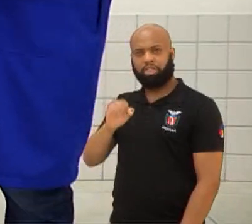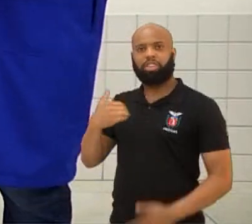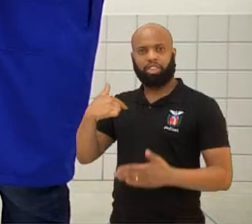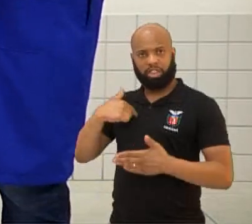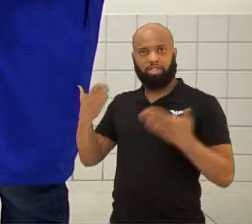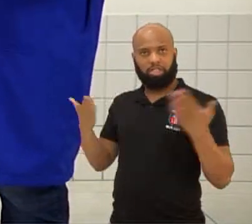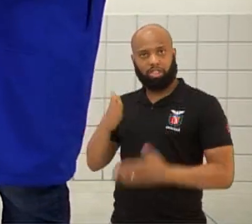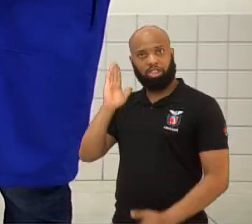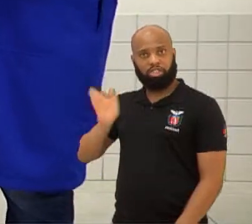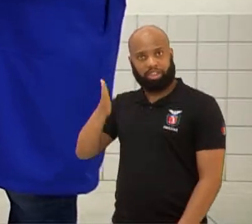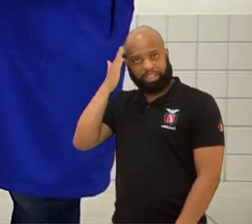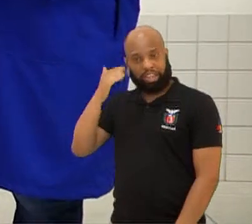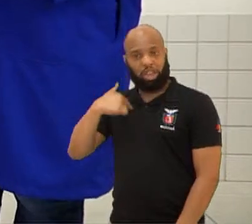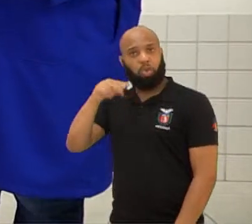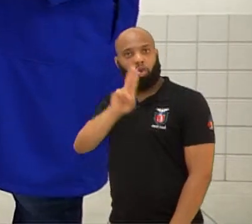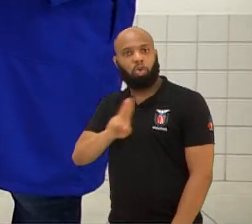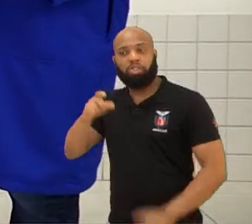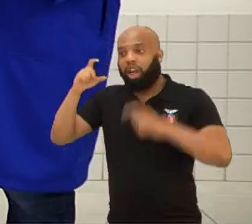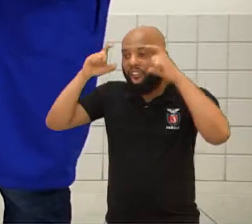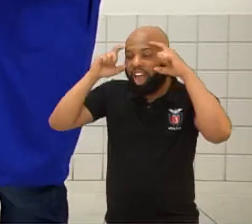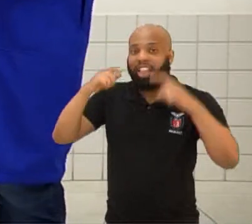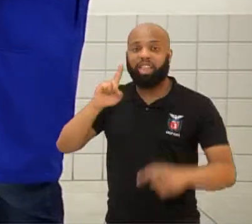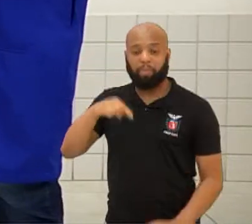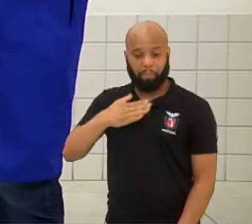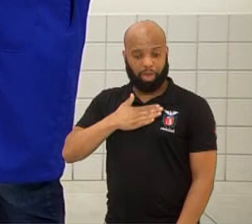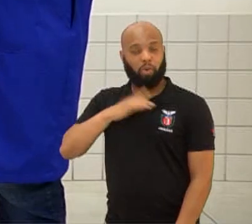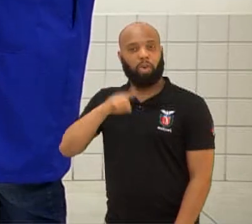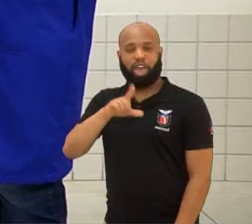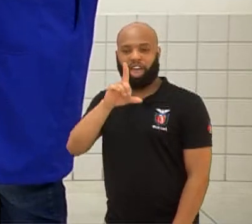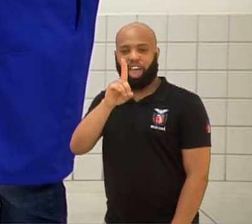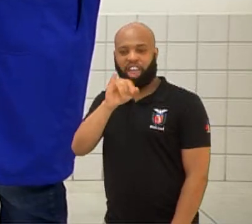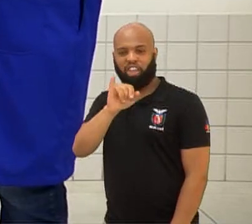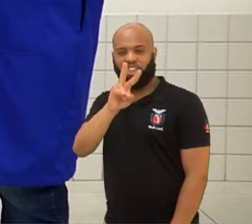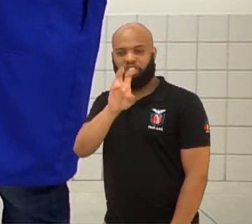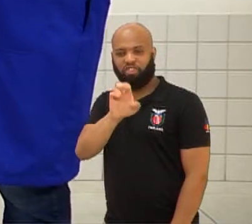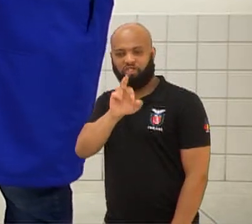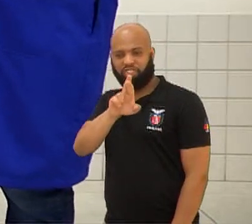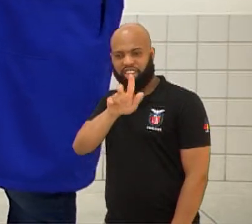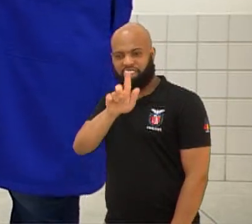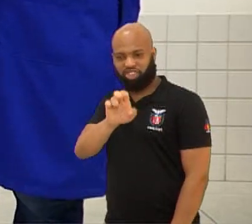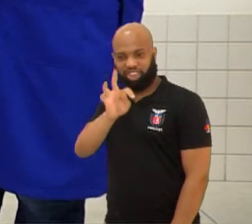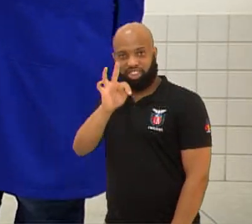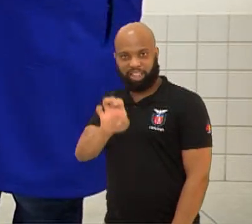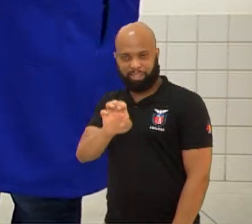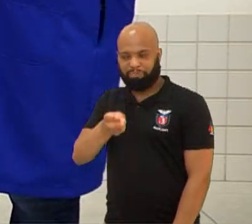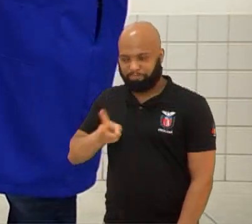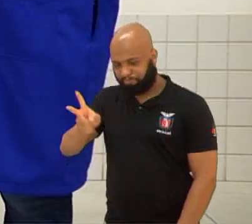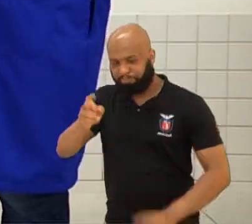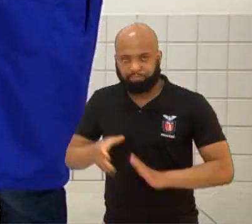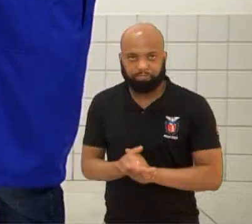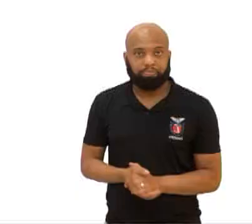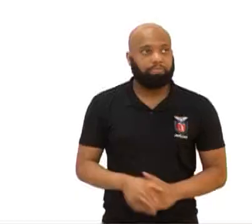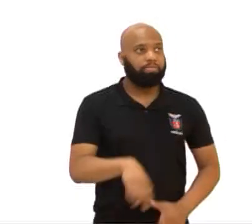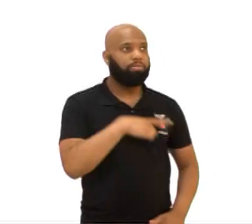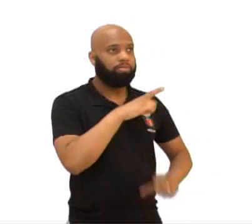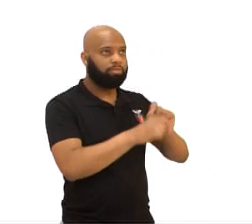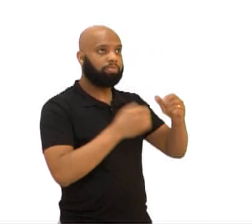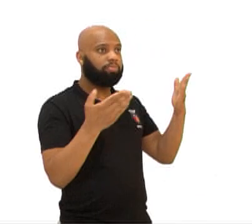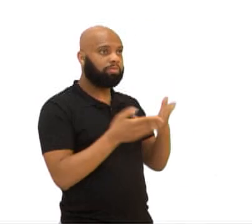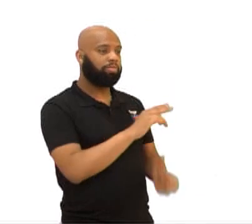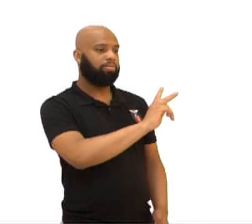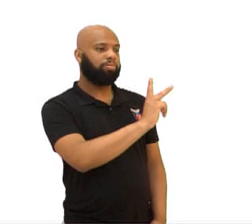estou usando uma lente divergente. Então, vamos lá? Vamos lá para a próxima tela, então? Então, aqui, ó, agora temos ali o conceito